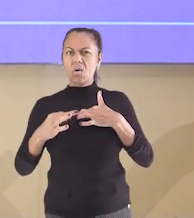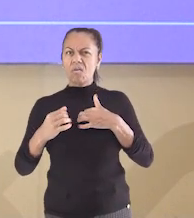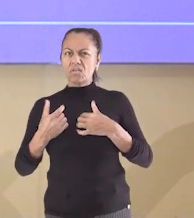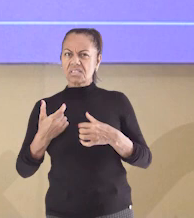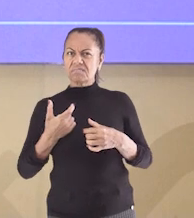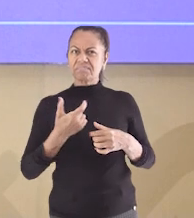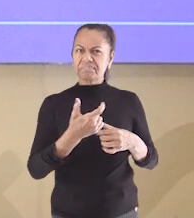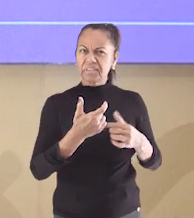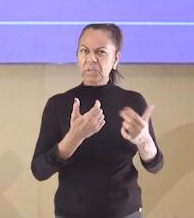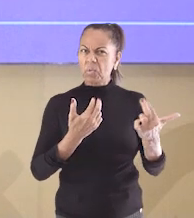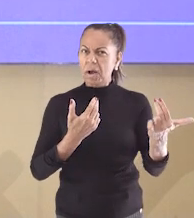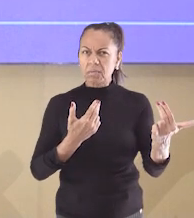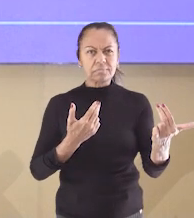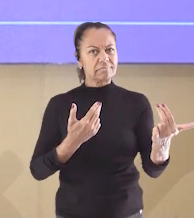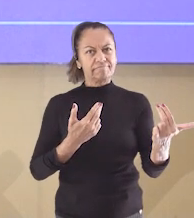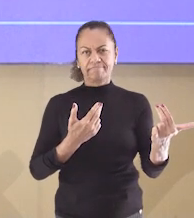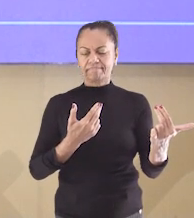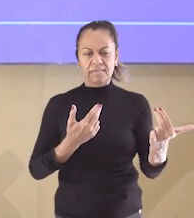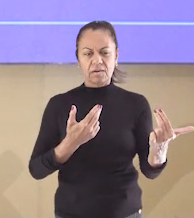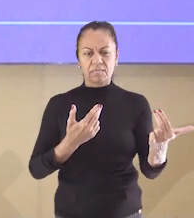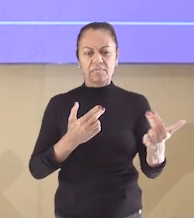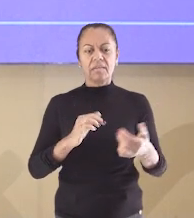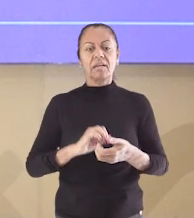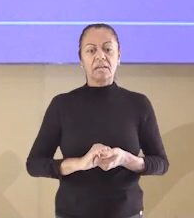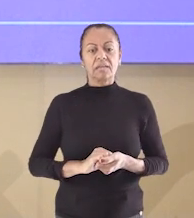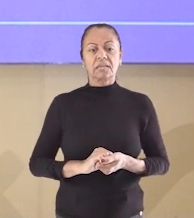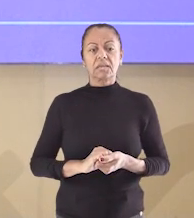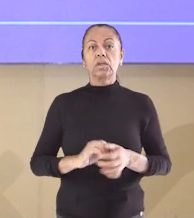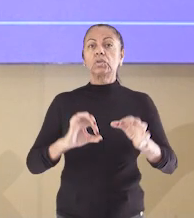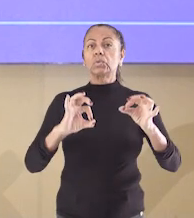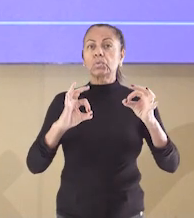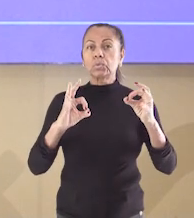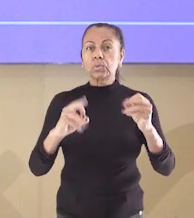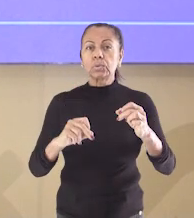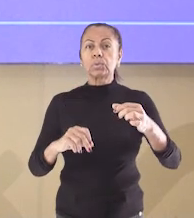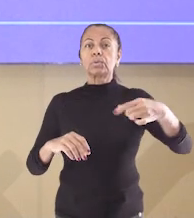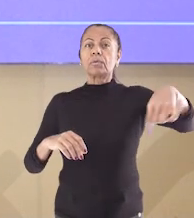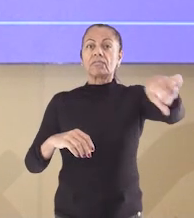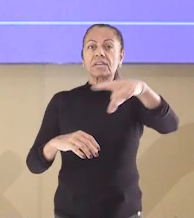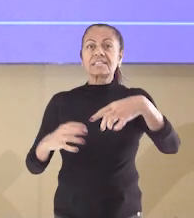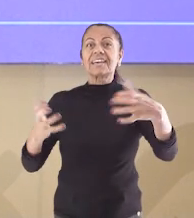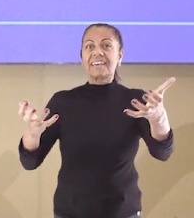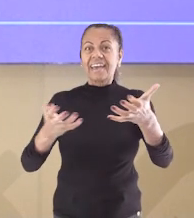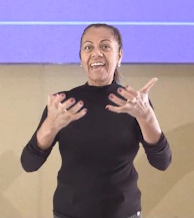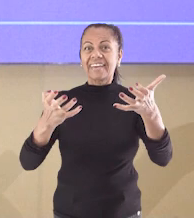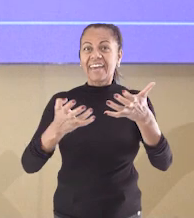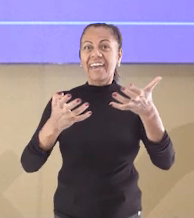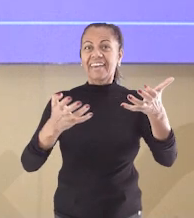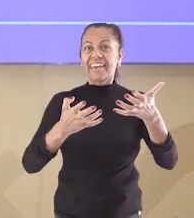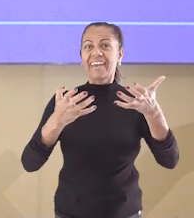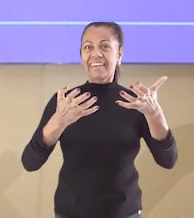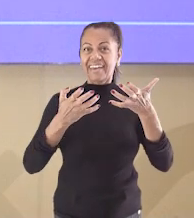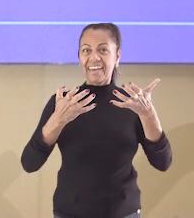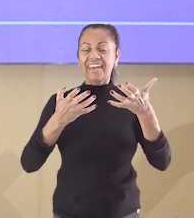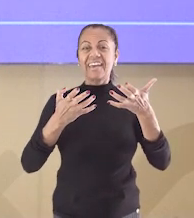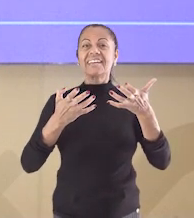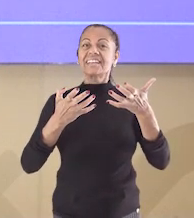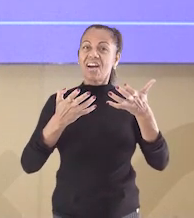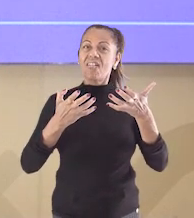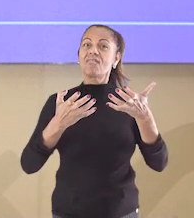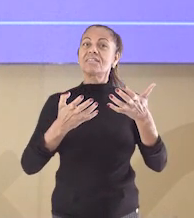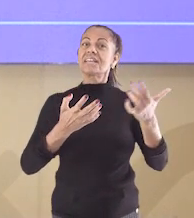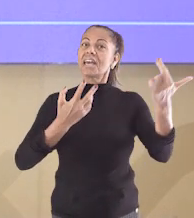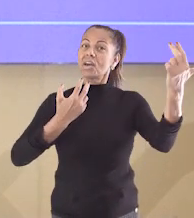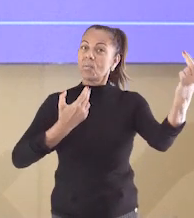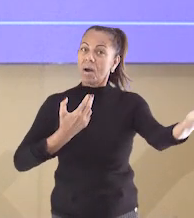que para você é doloroso. Uma mensagem cristã: tudo